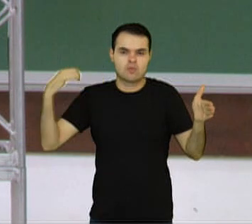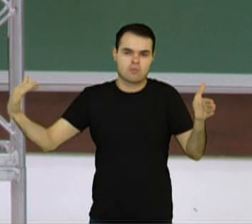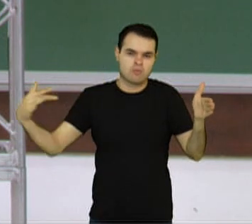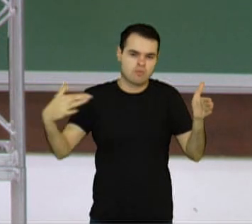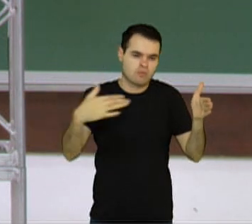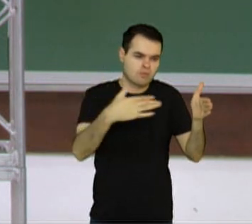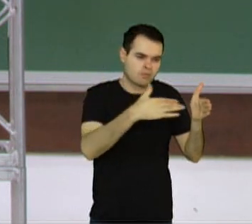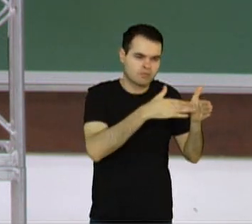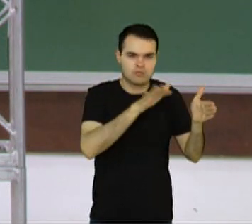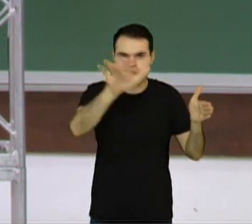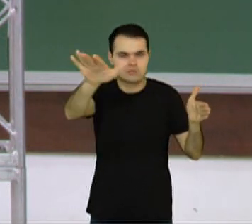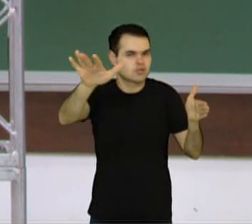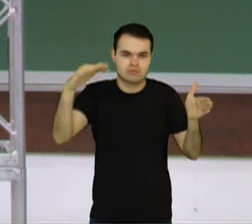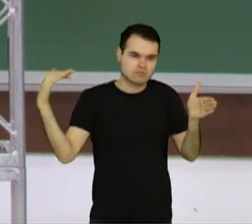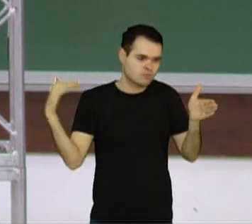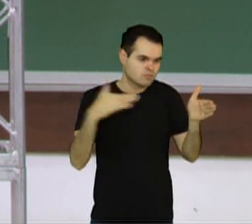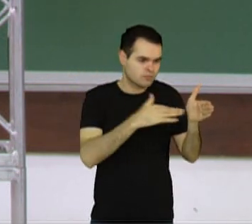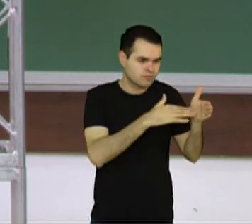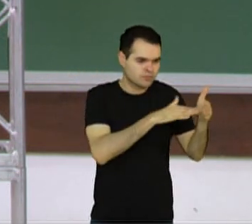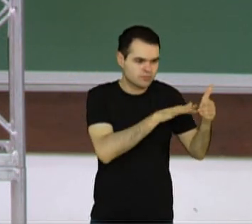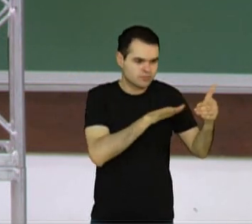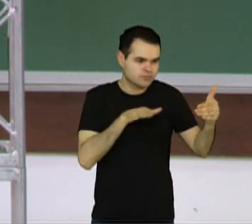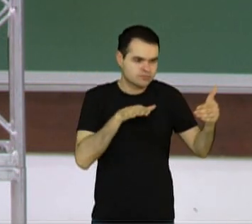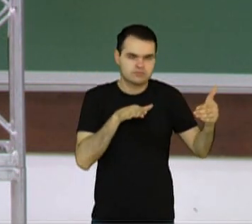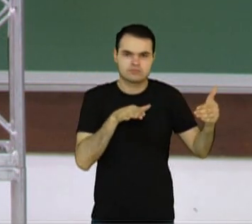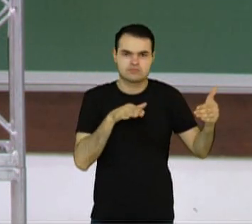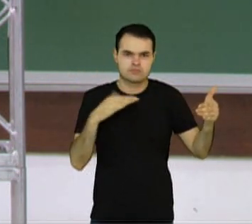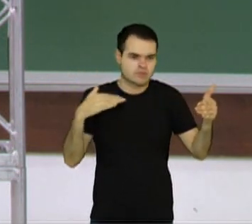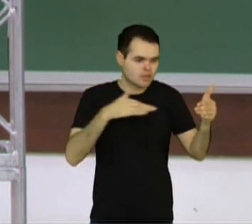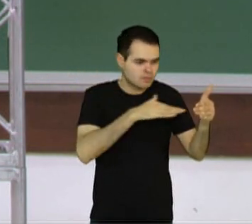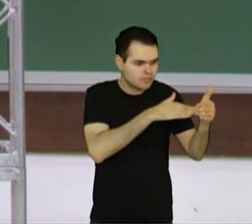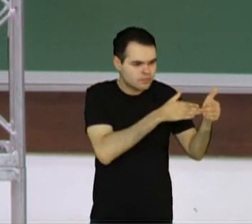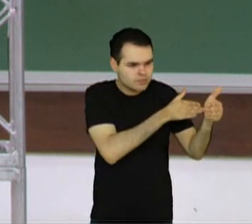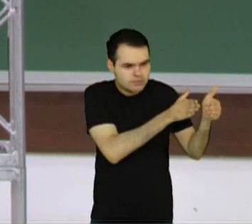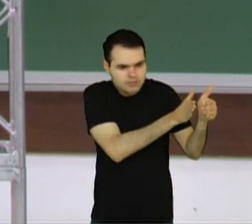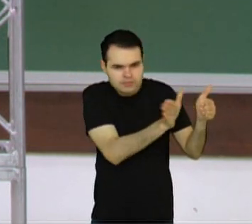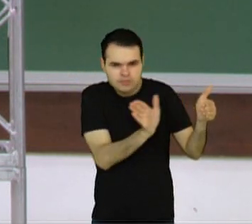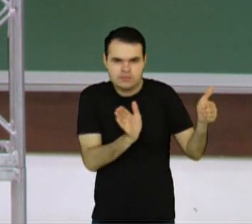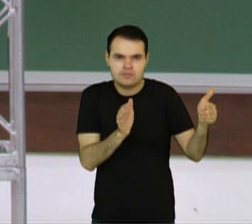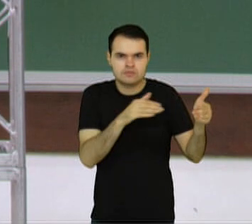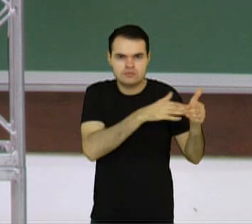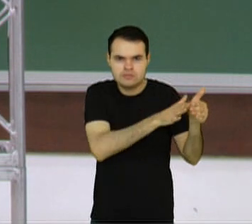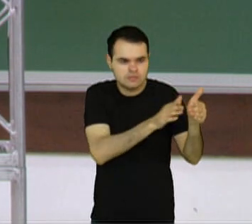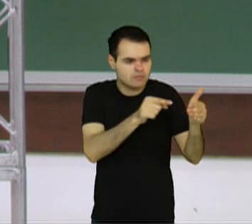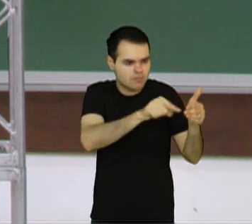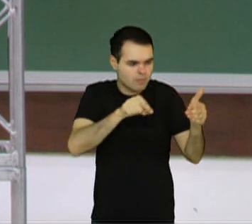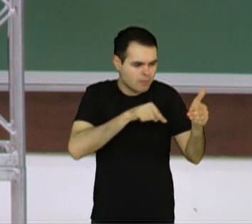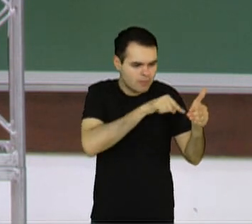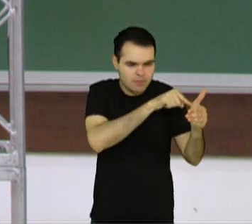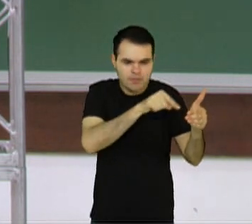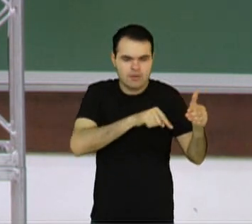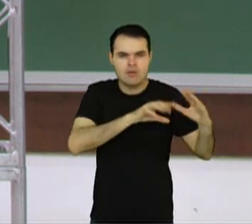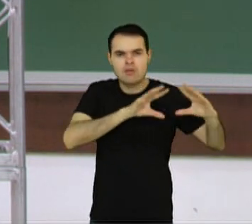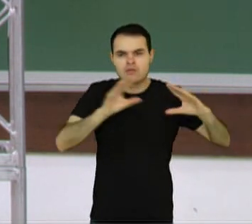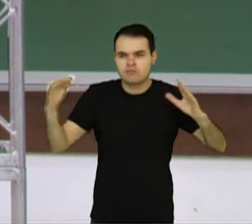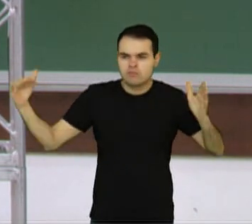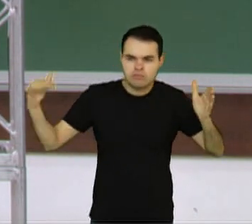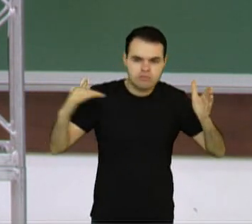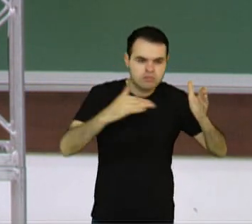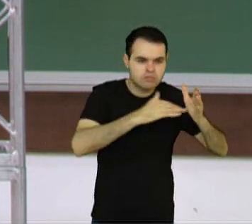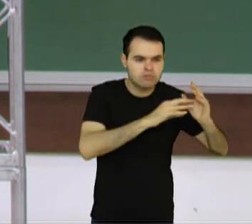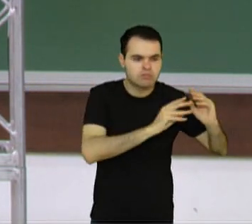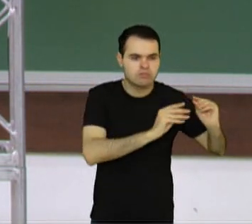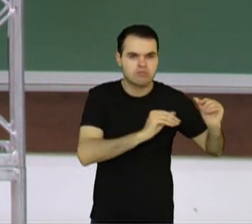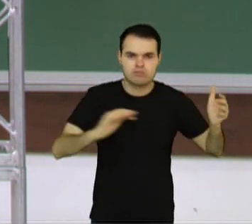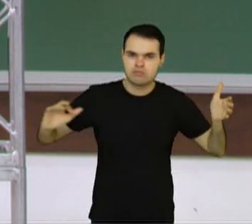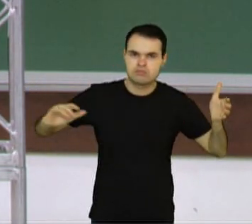está sendo produzido pelos telespectadores, pelos torcedores que ali estão, até para melhorar a qualidade da transmissão auditiva dessa partida